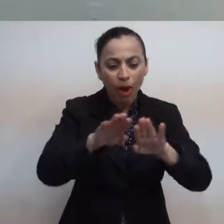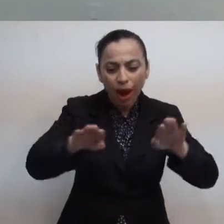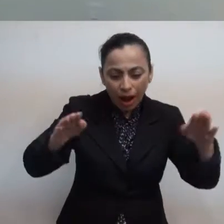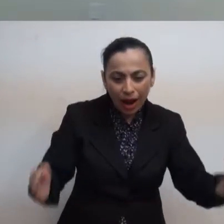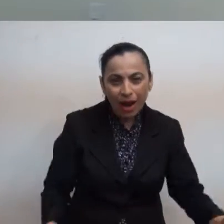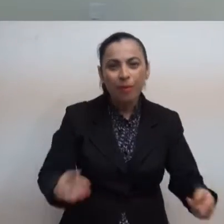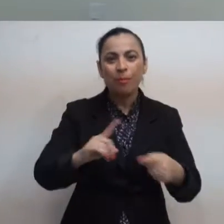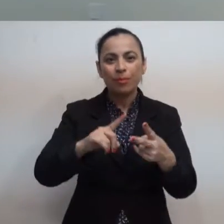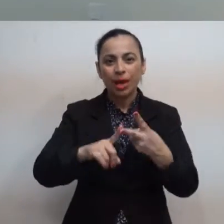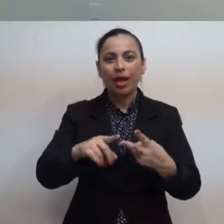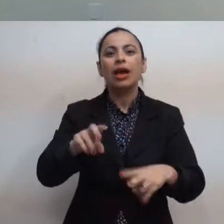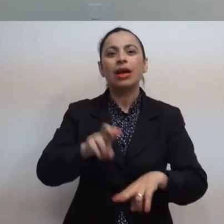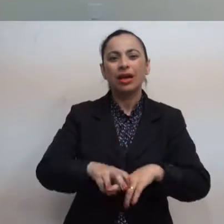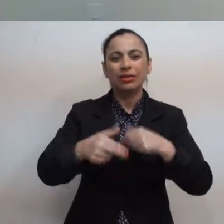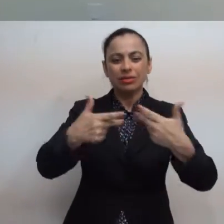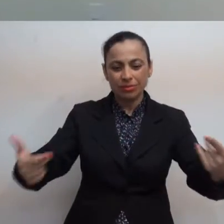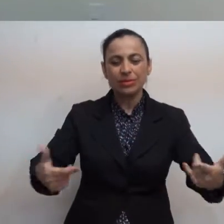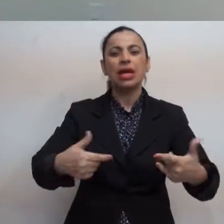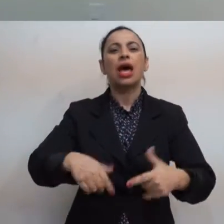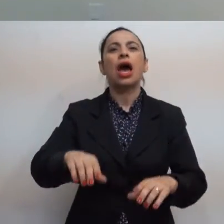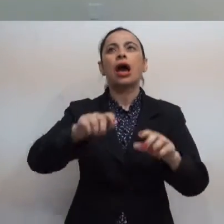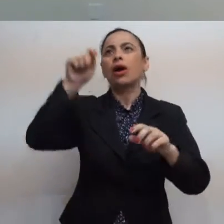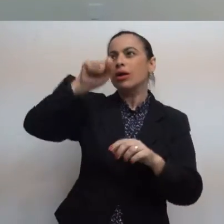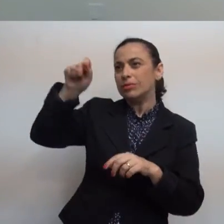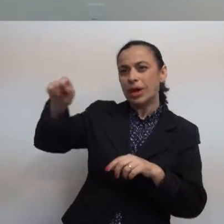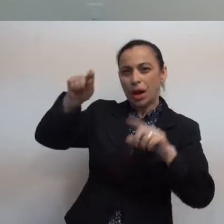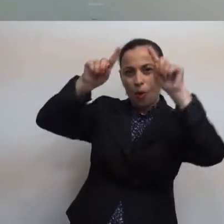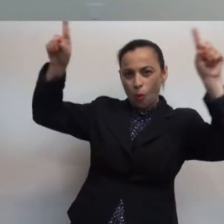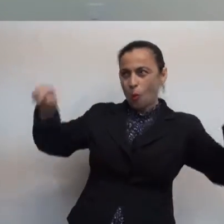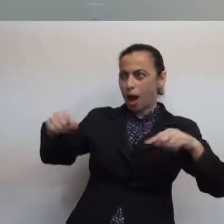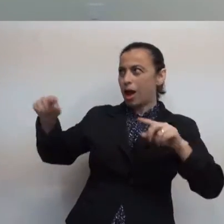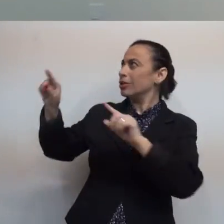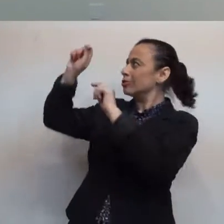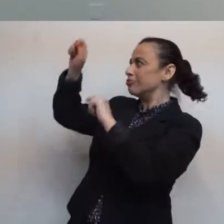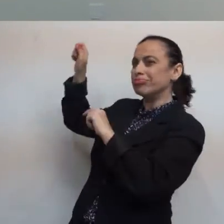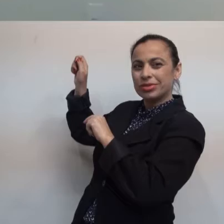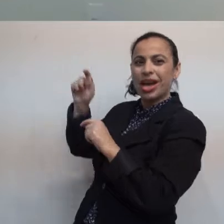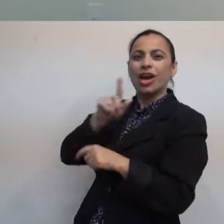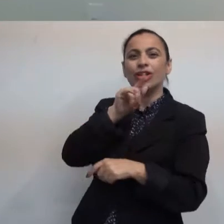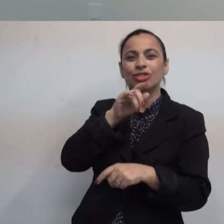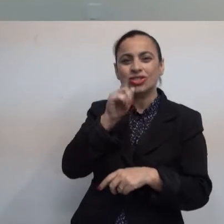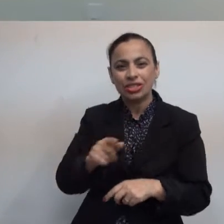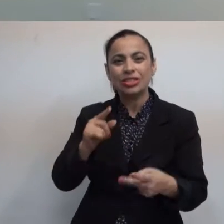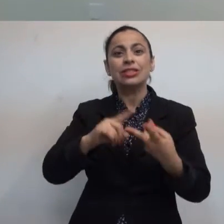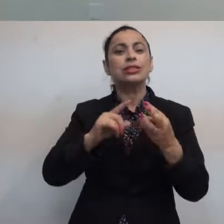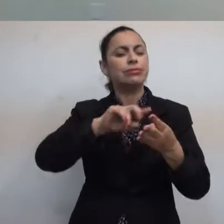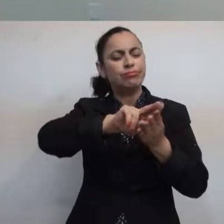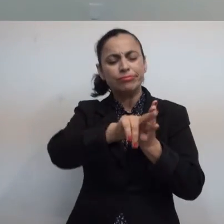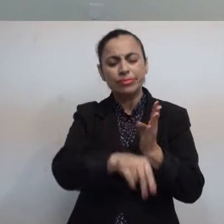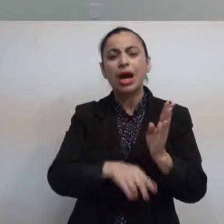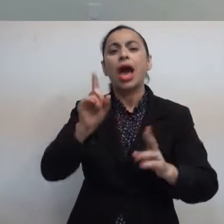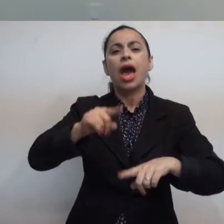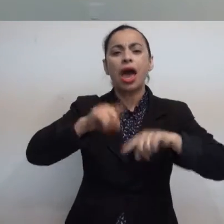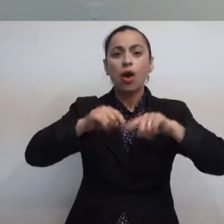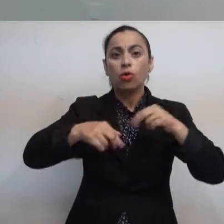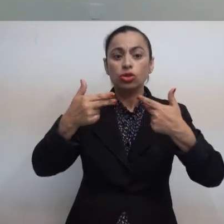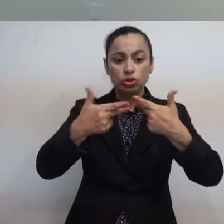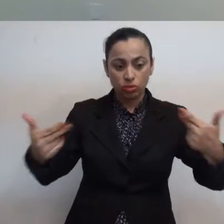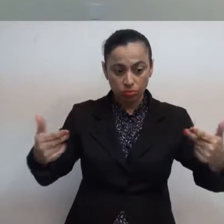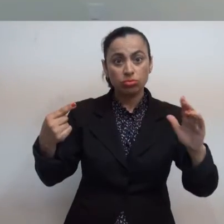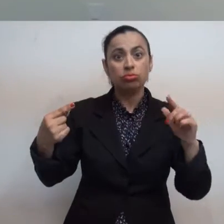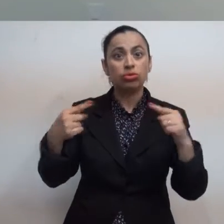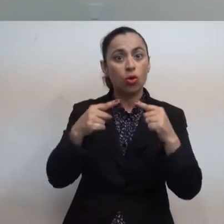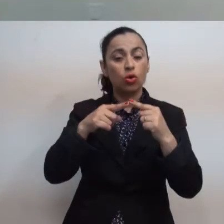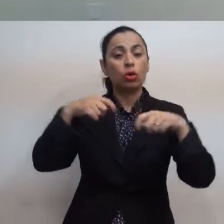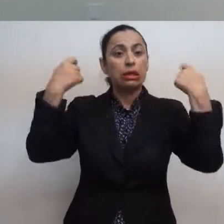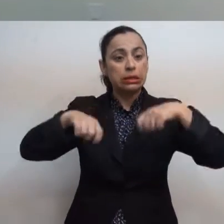temos as próprias carteiras, as próprias mesas, o quadro negro, o giz, lápis. São recursos que, a partir